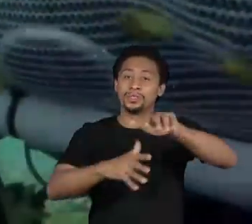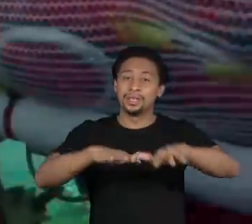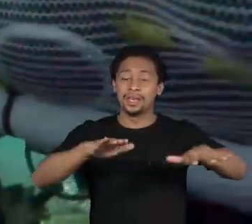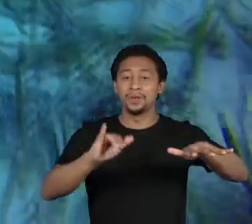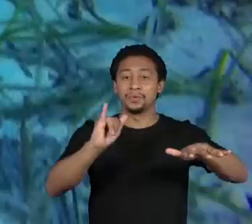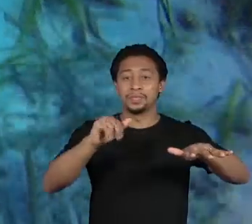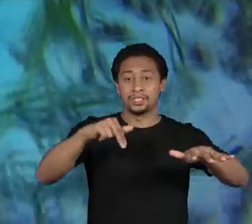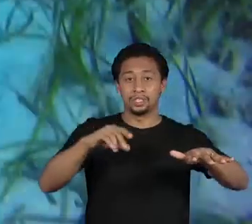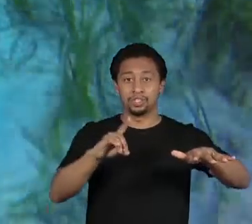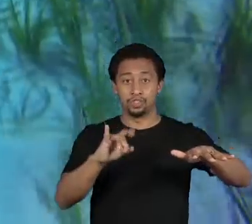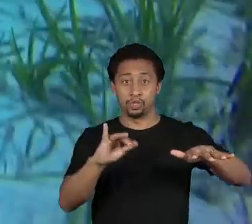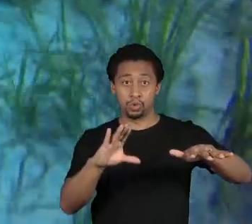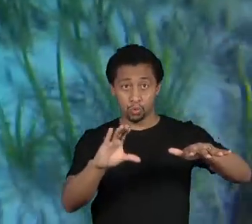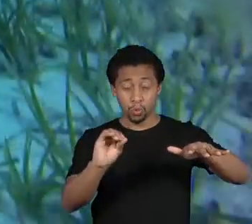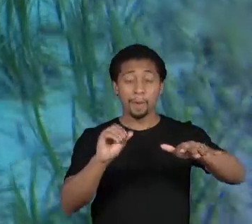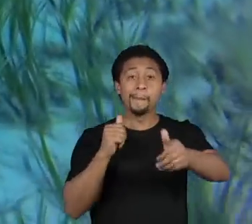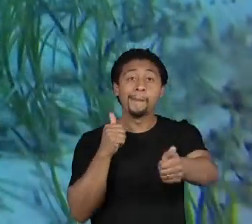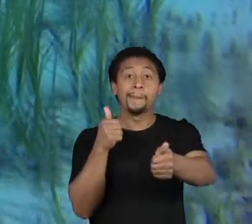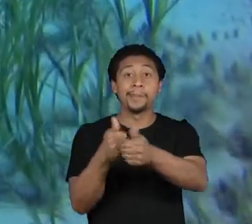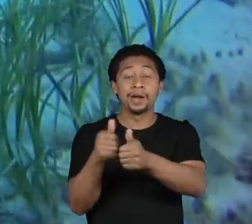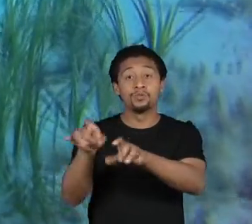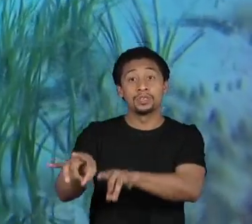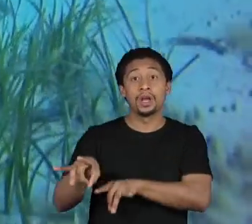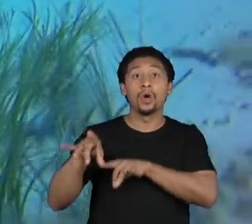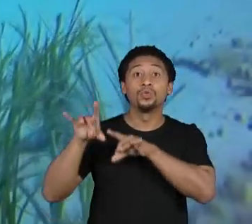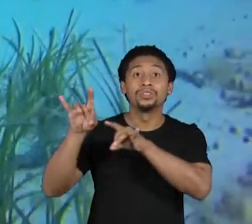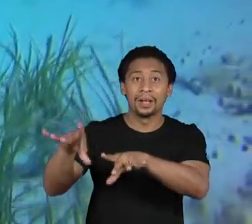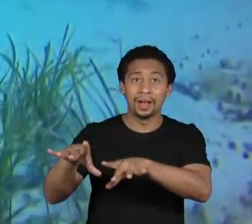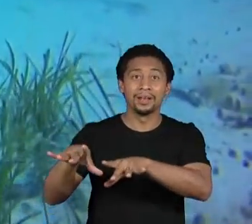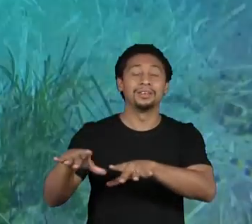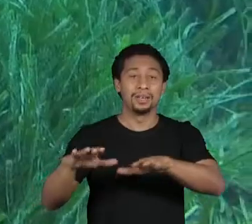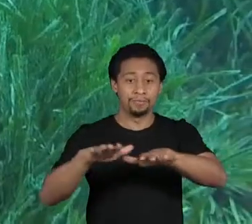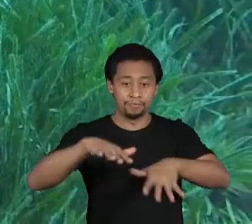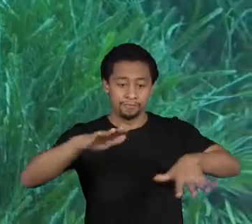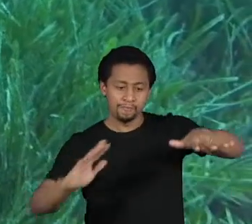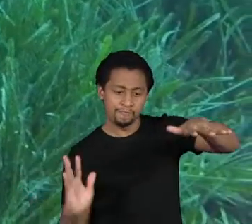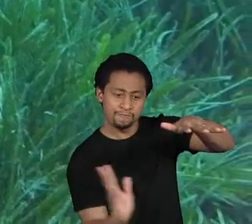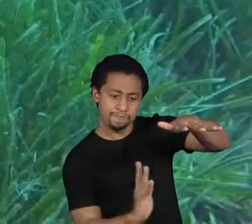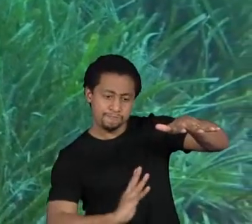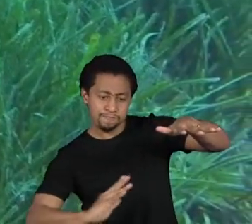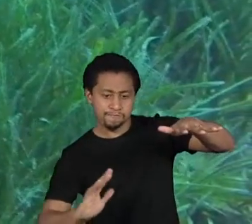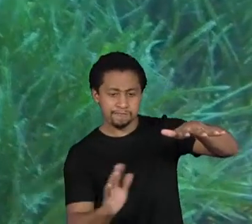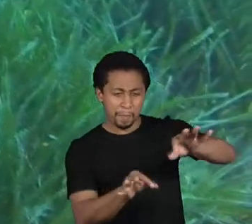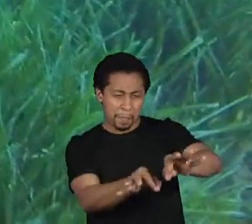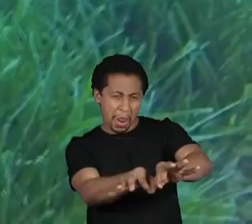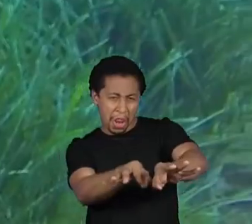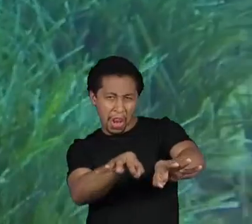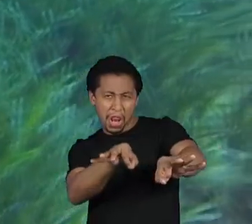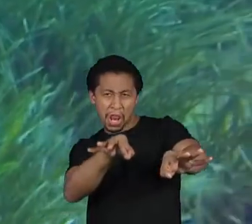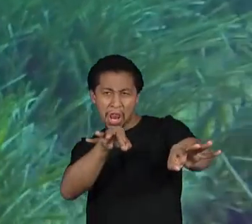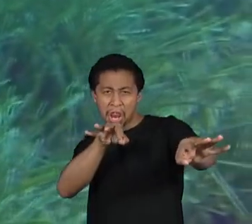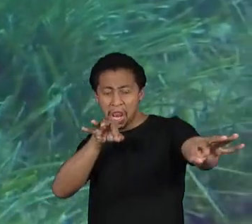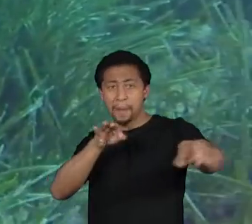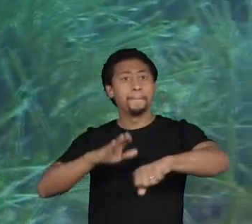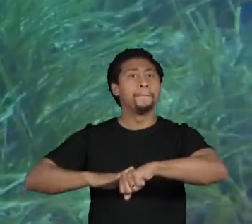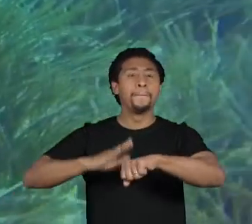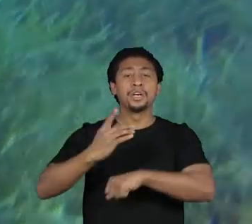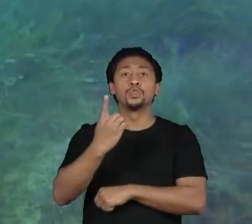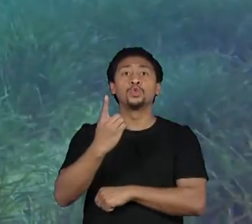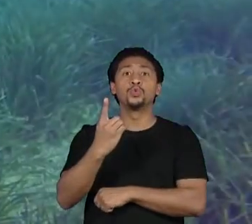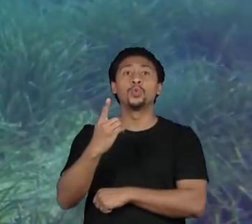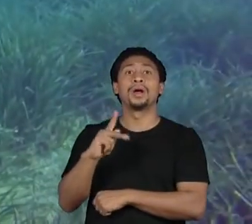É uma alga marinha que tem mais de 180 quilômetros de extensão. A hipótese é que ela venha fazendo